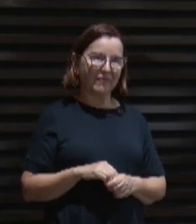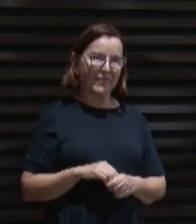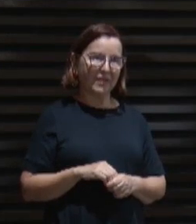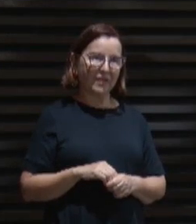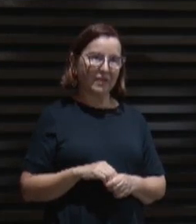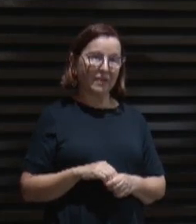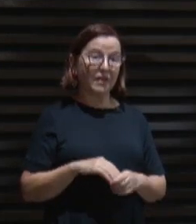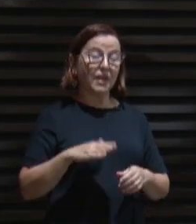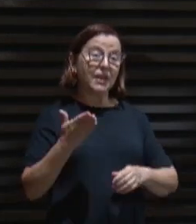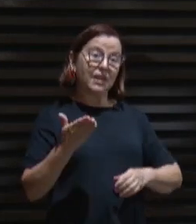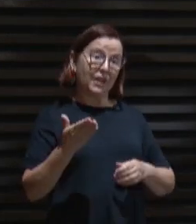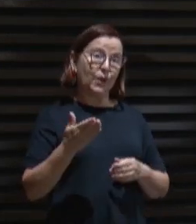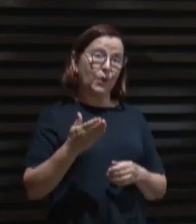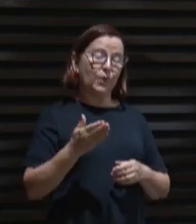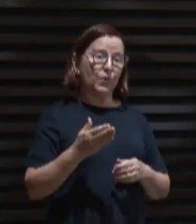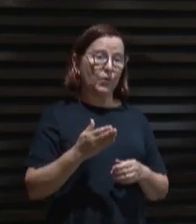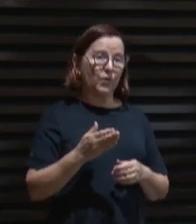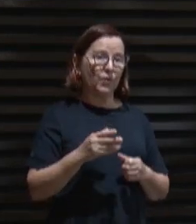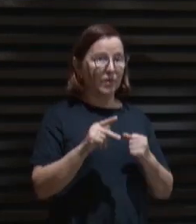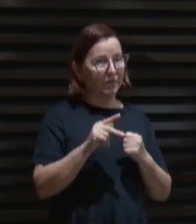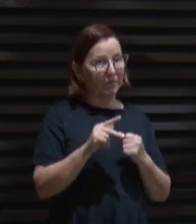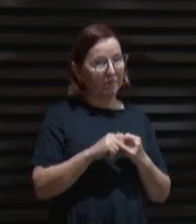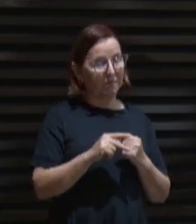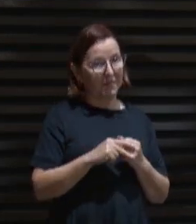seu processo de negação.